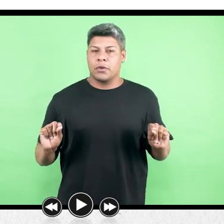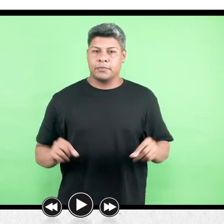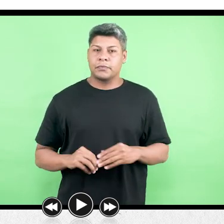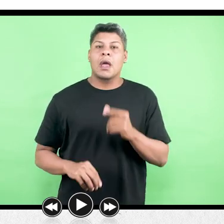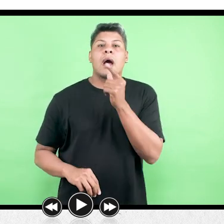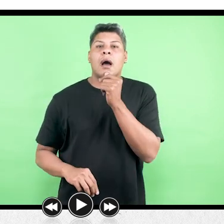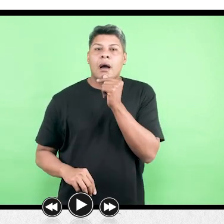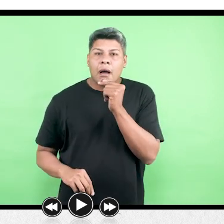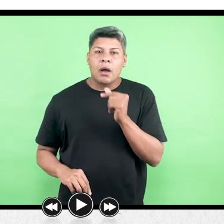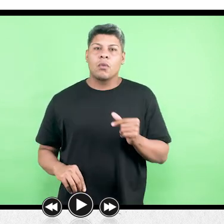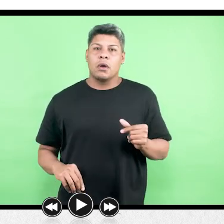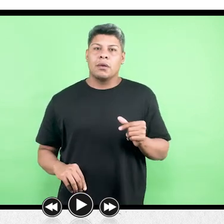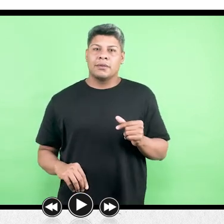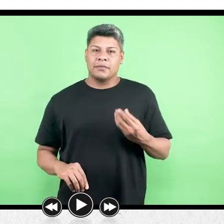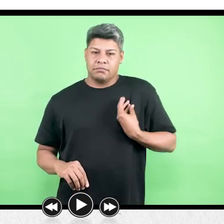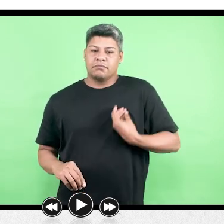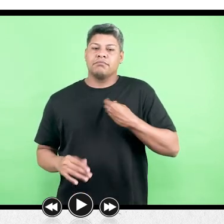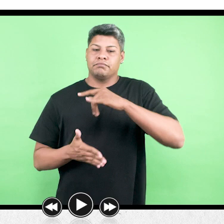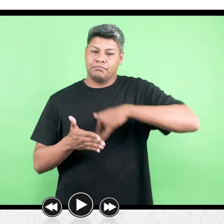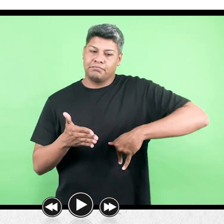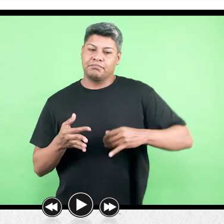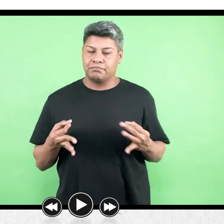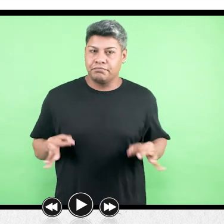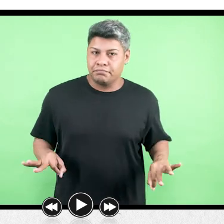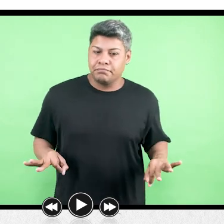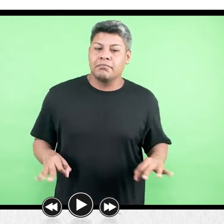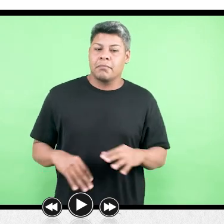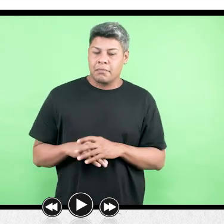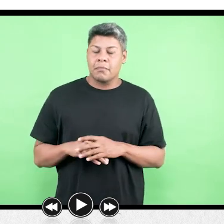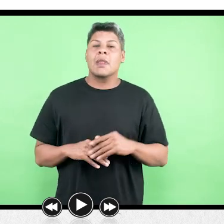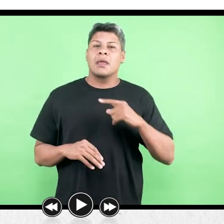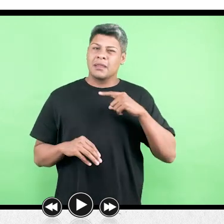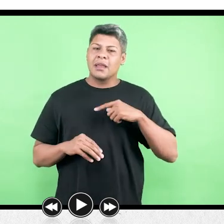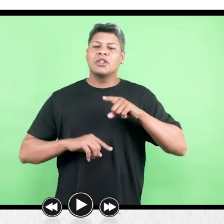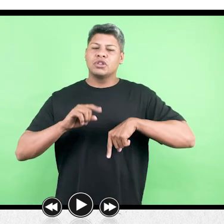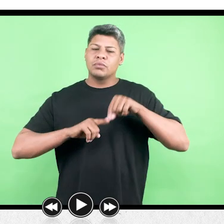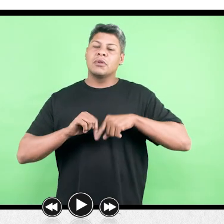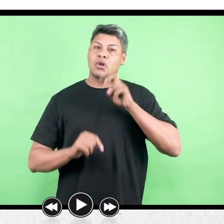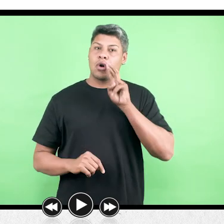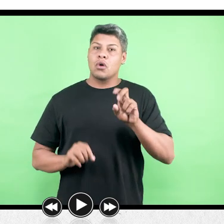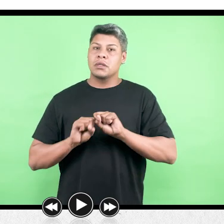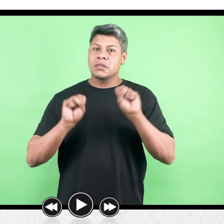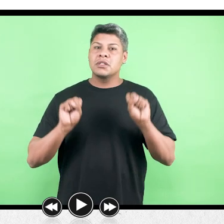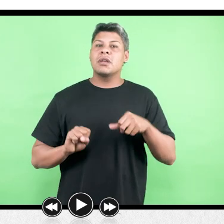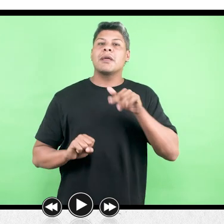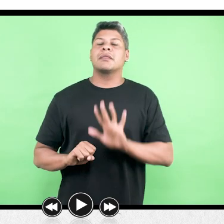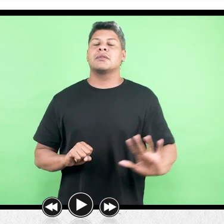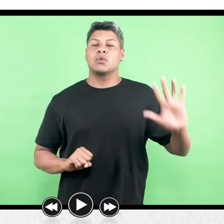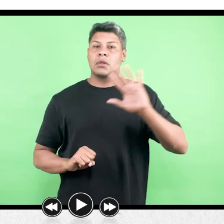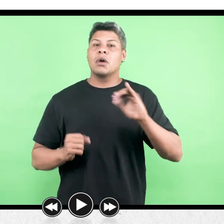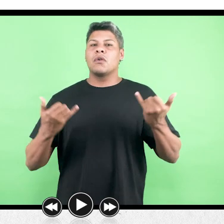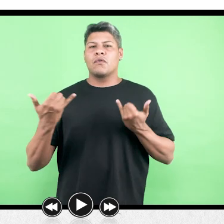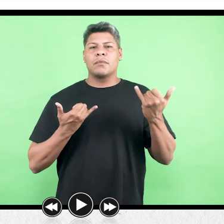da água que foi outorgada, certo? E, finalmente, como instrumento, a gente vai olhar o Sistema Nacional de Informações. O